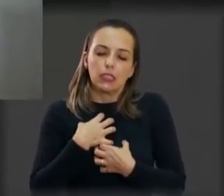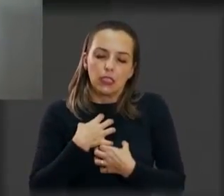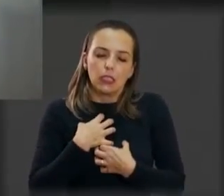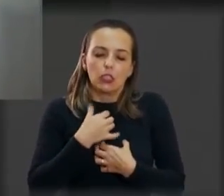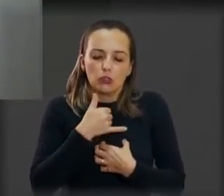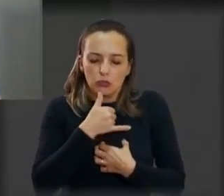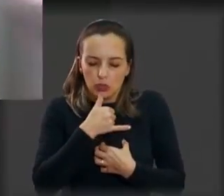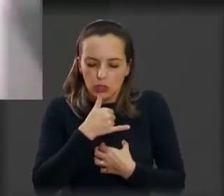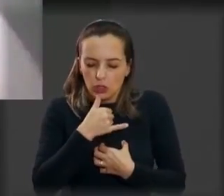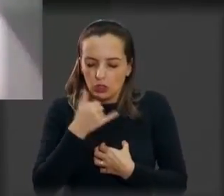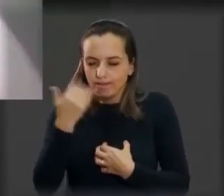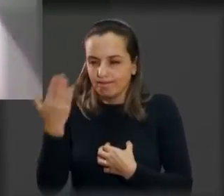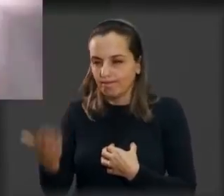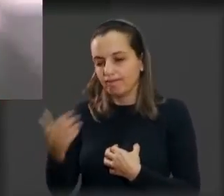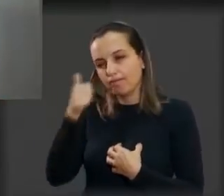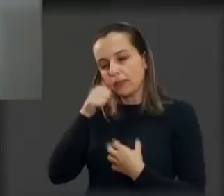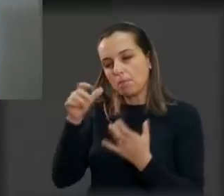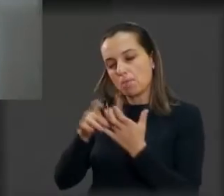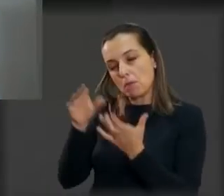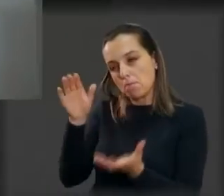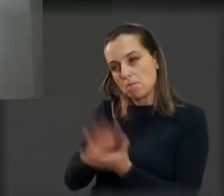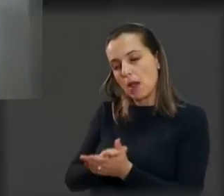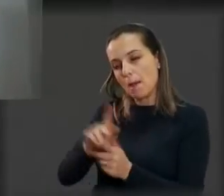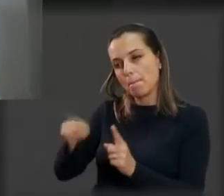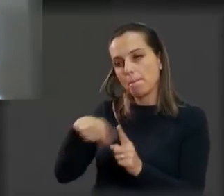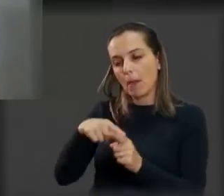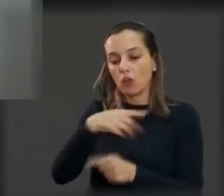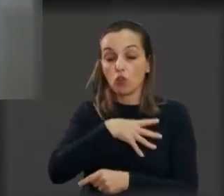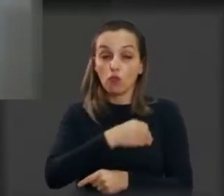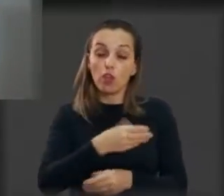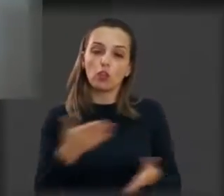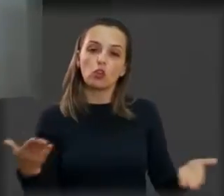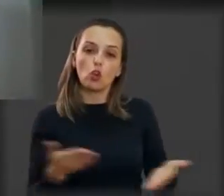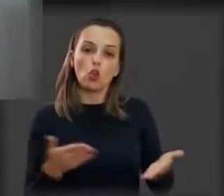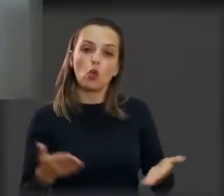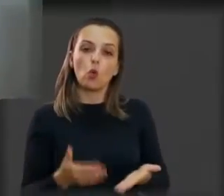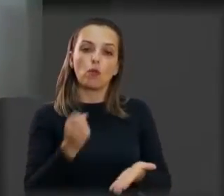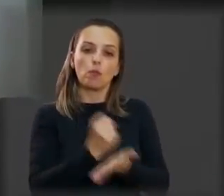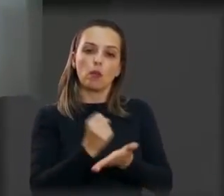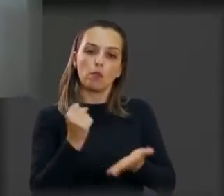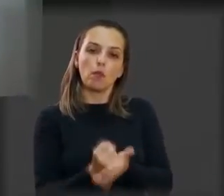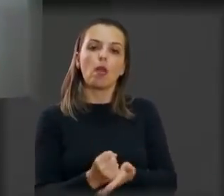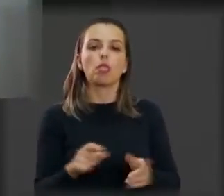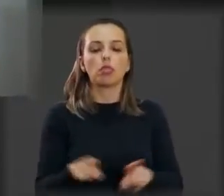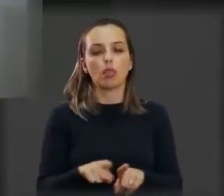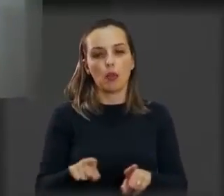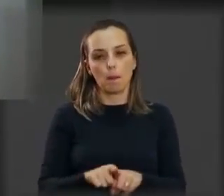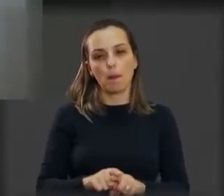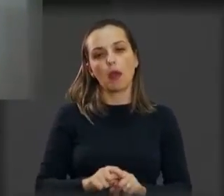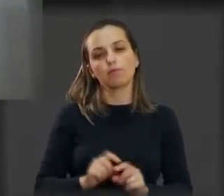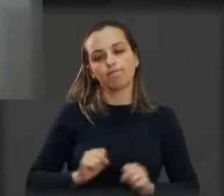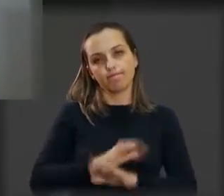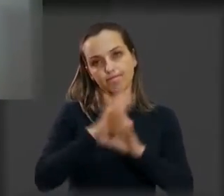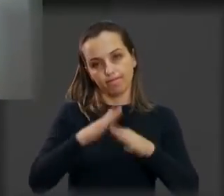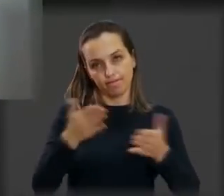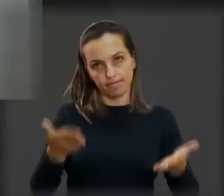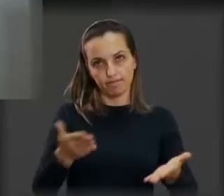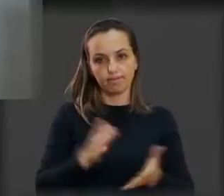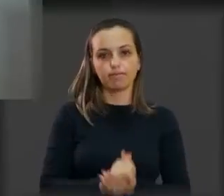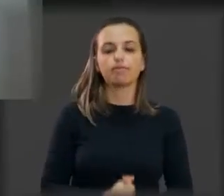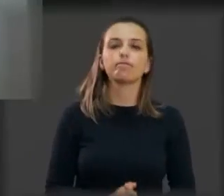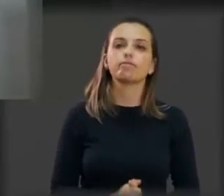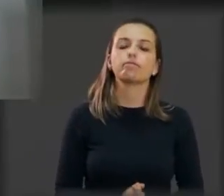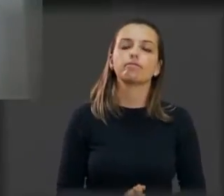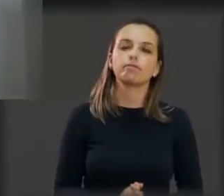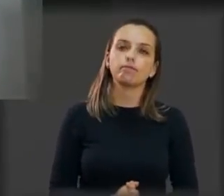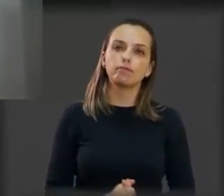para Joelma e os filhos do Valcir no dia de hoje. Eu vou protocolar também um requerimento, já deixo claro. Aproveito o